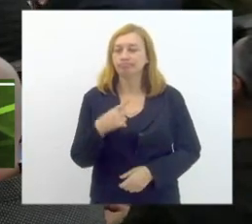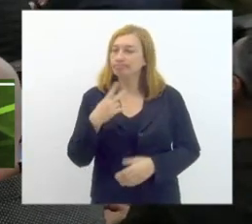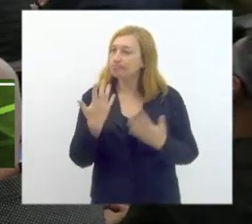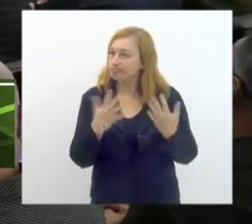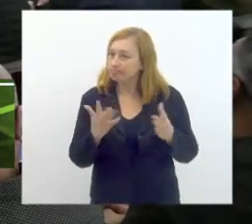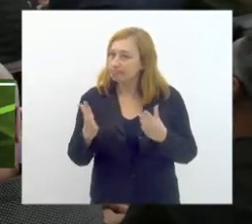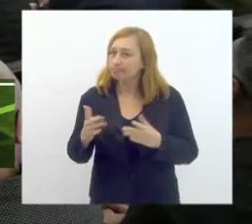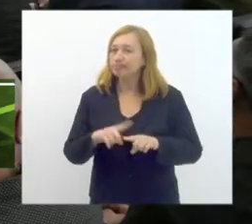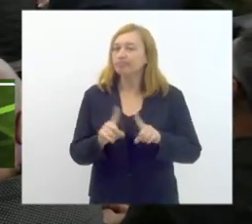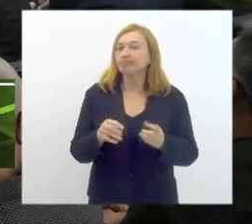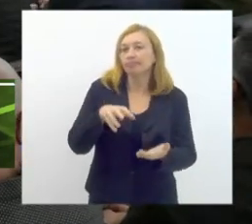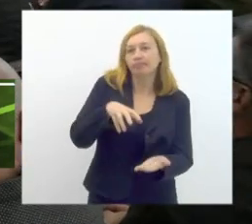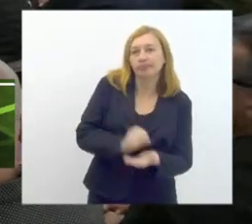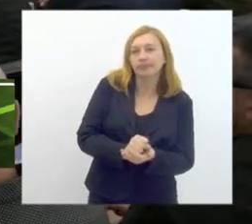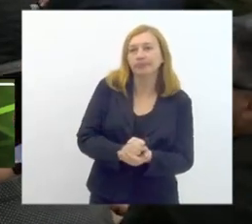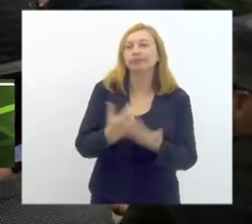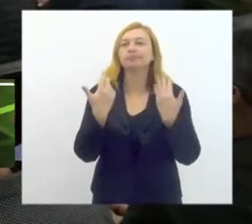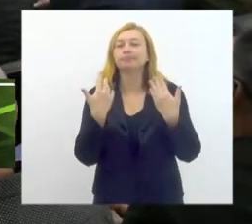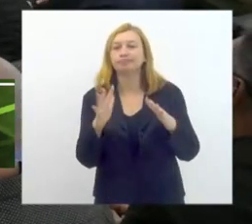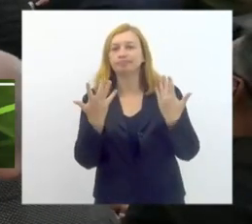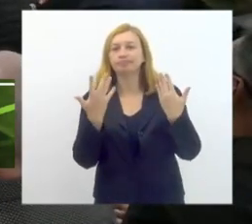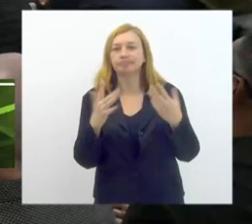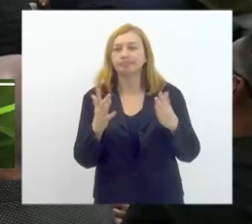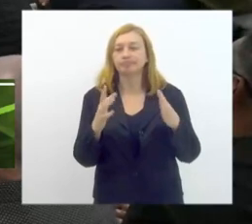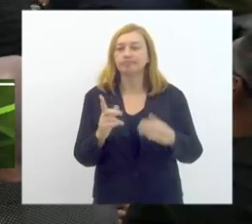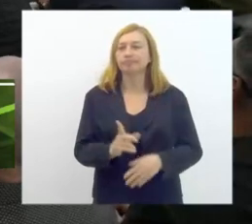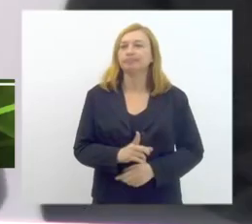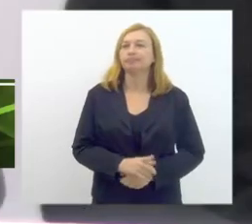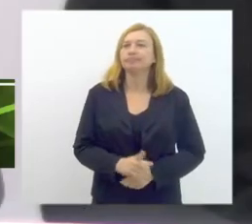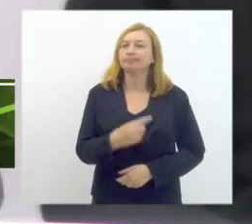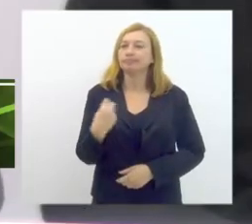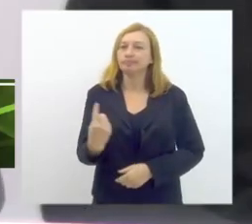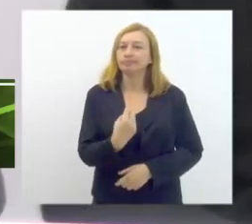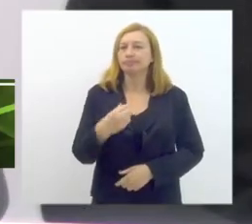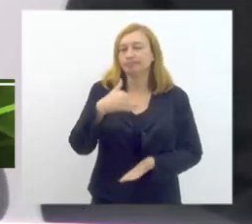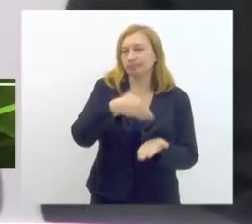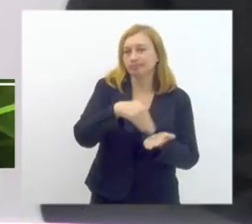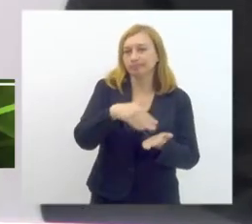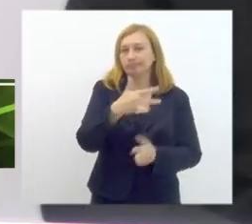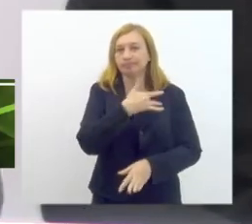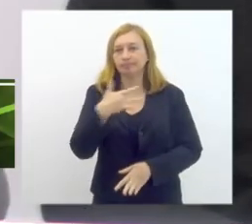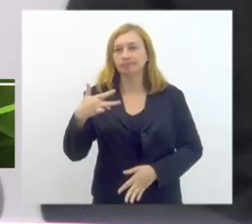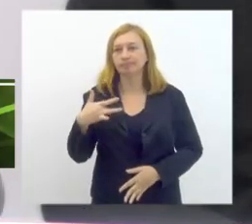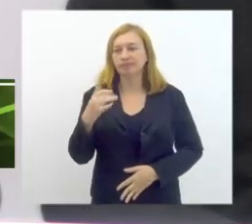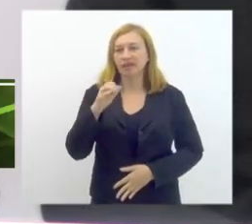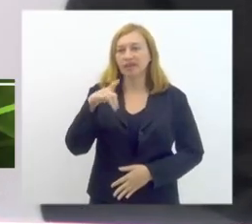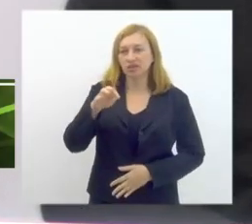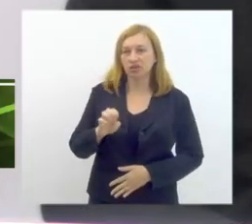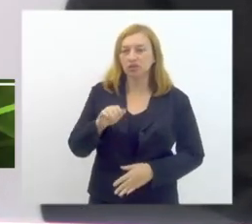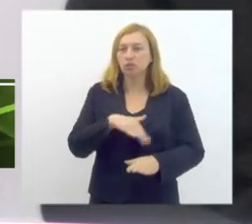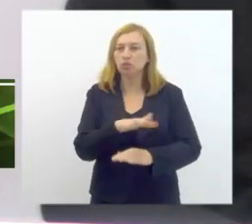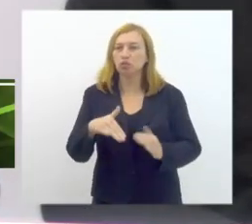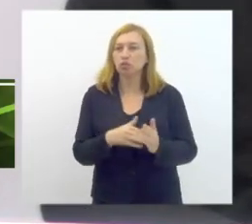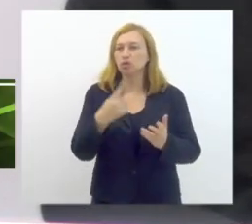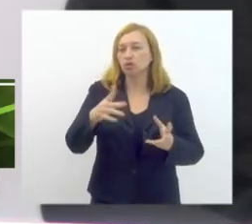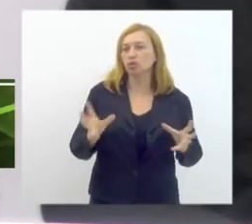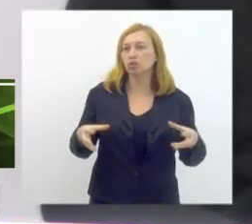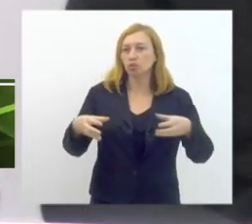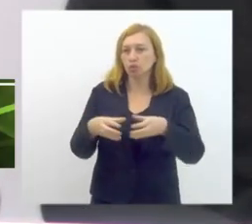quero registrar também, cumprimentar o nosso secretário de Saúde, Alexandre Kiepp, com toda a sua equipe,